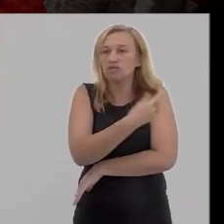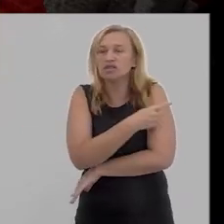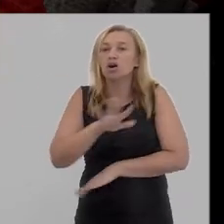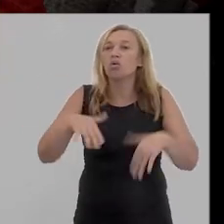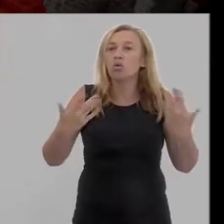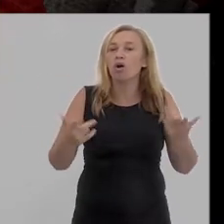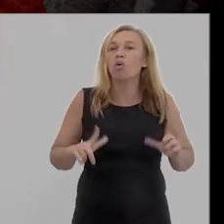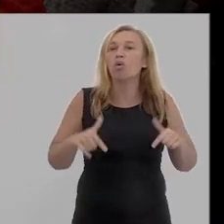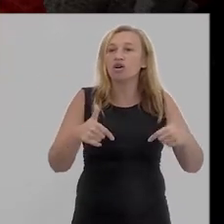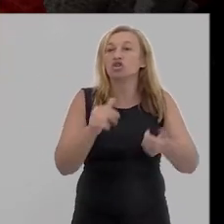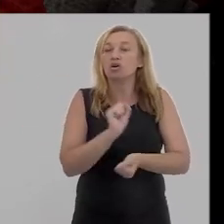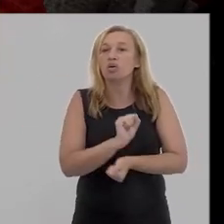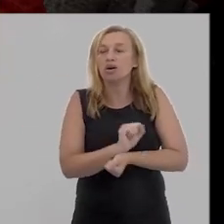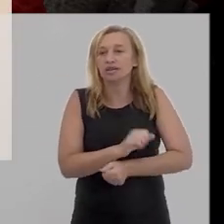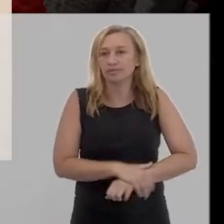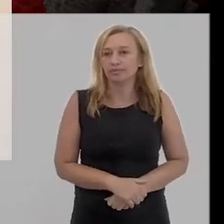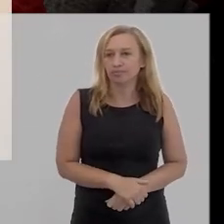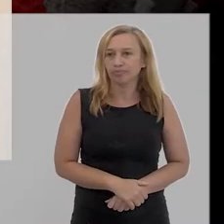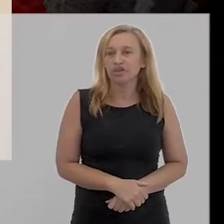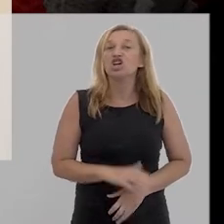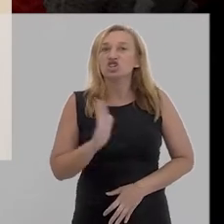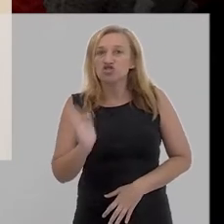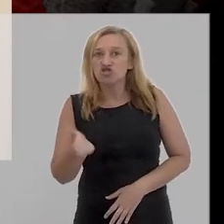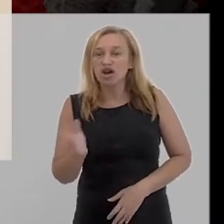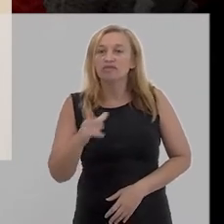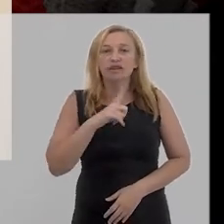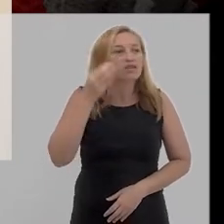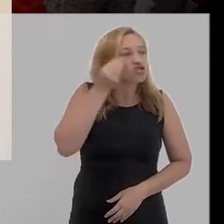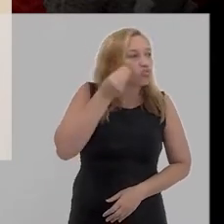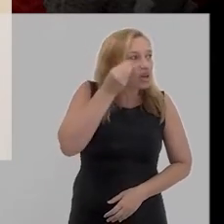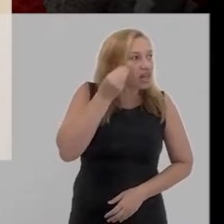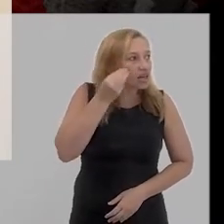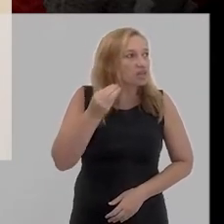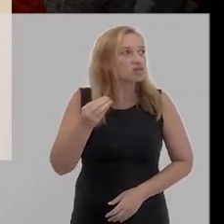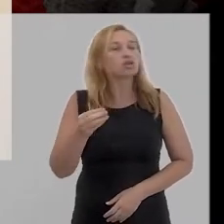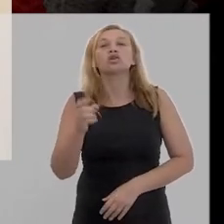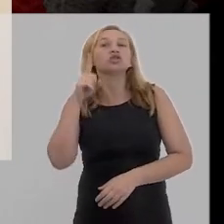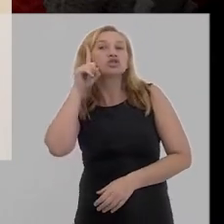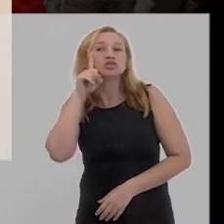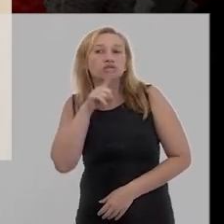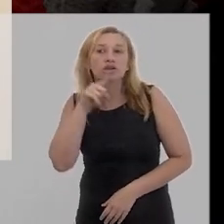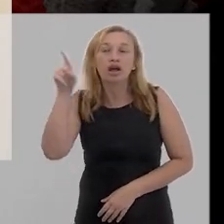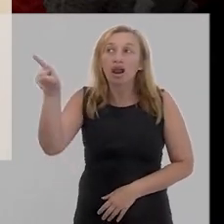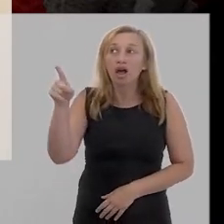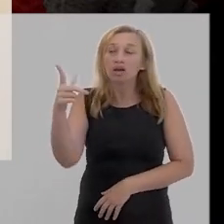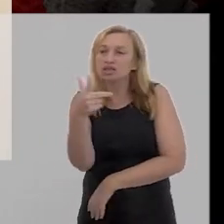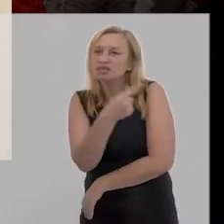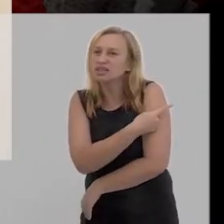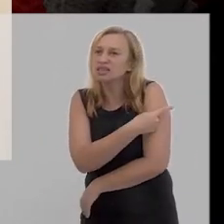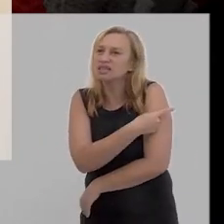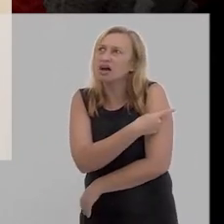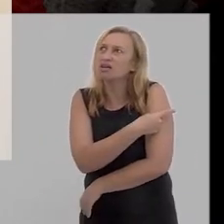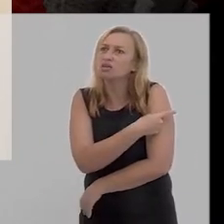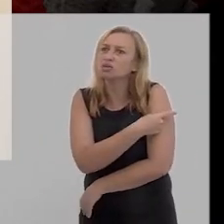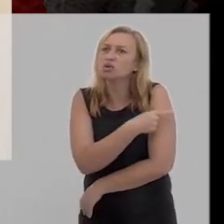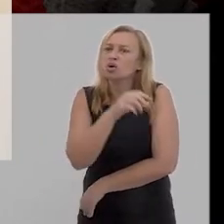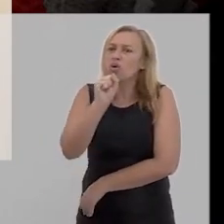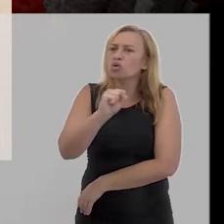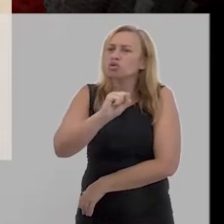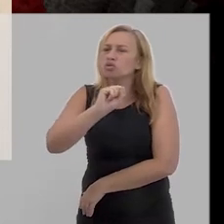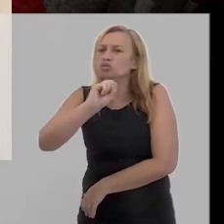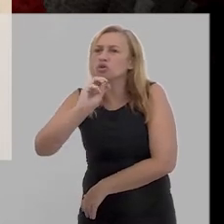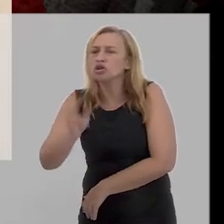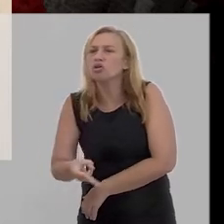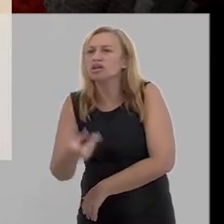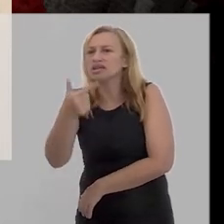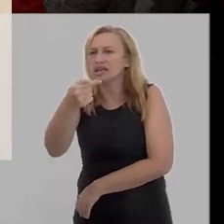quais efeitos devem ser esperados? Bom, a gente já tem uma experiência dos Estados Unidos, que eles vacinaram 8